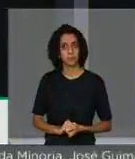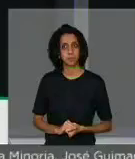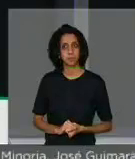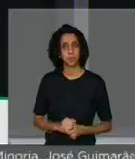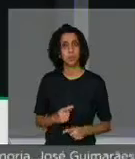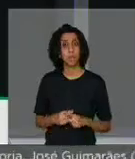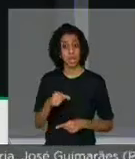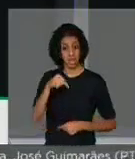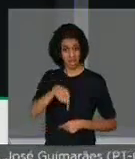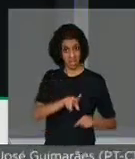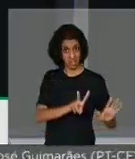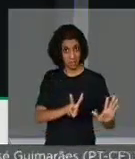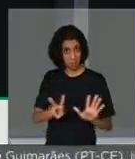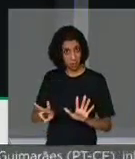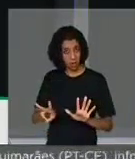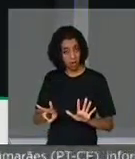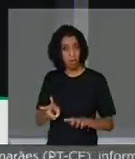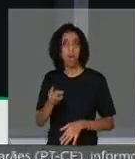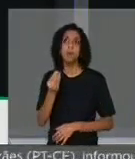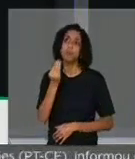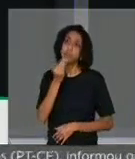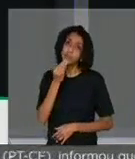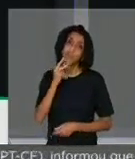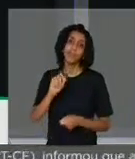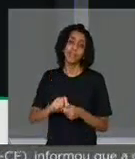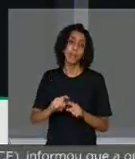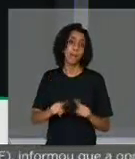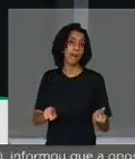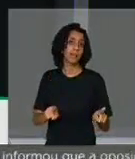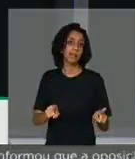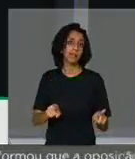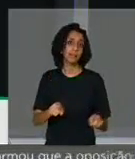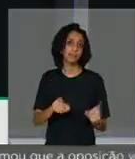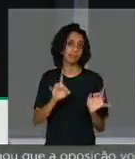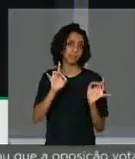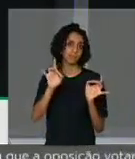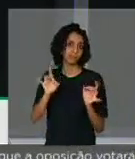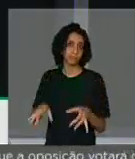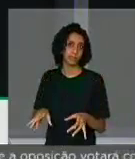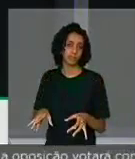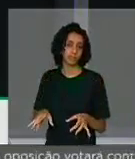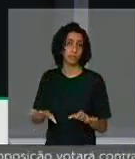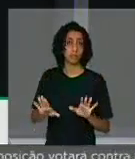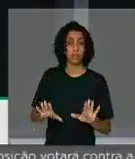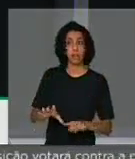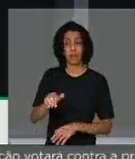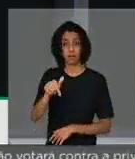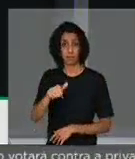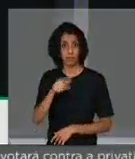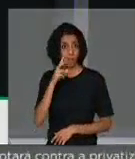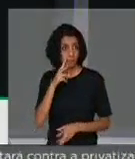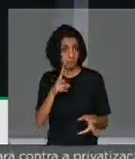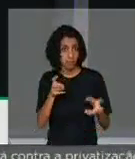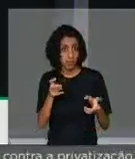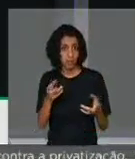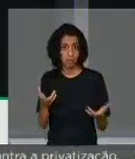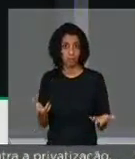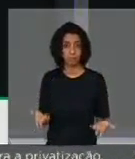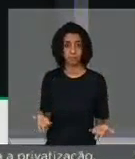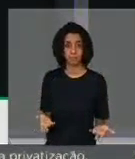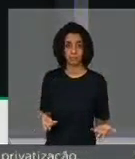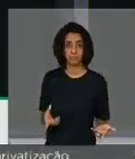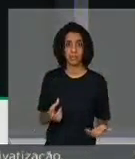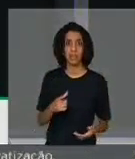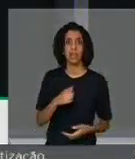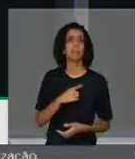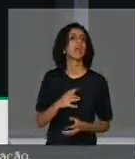feito nessa semana e deixamos de fazer. Em primeiro lugar, o que se vê aqui está retratado no nome